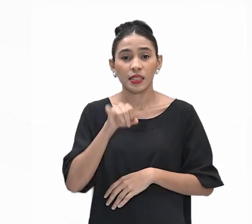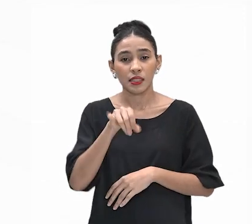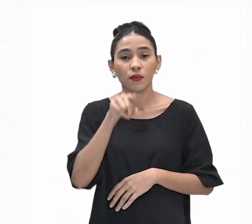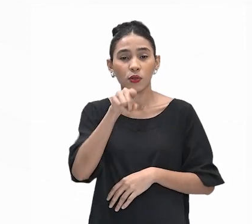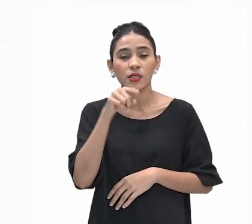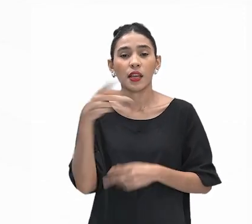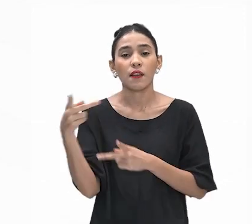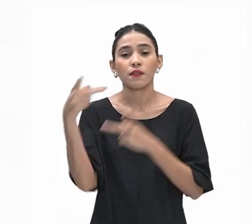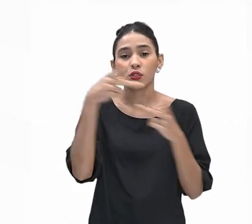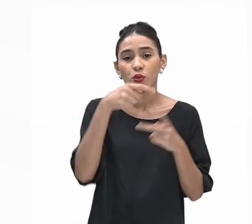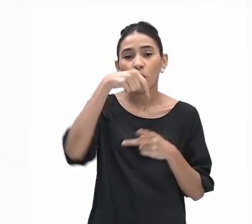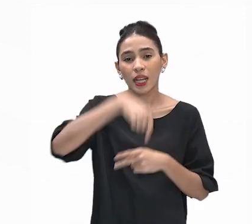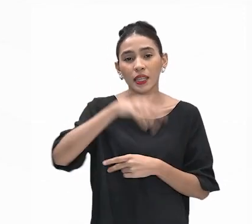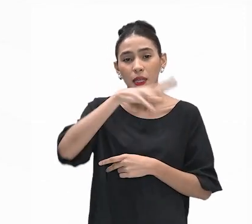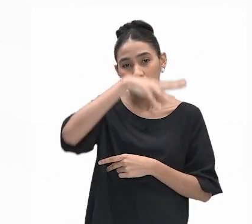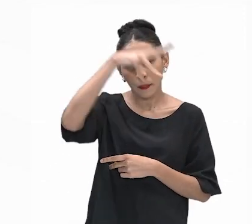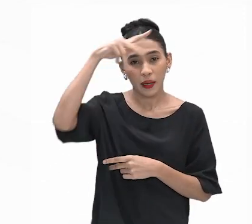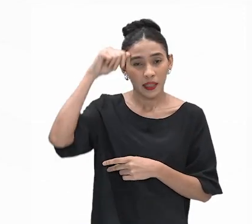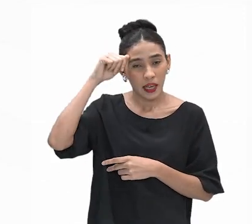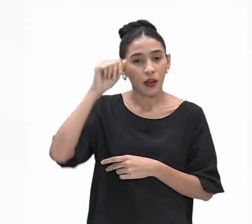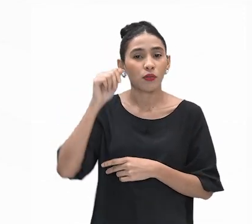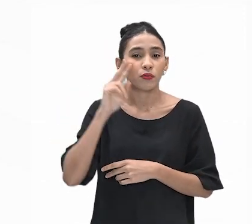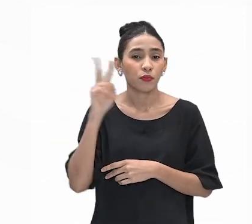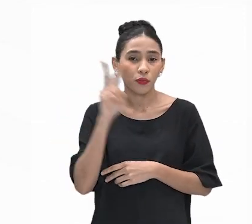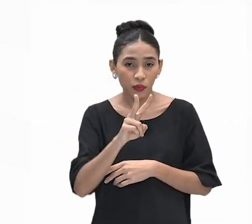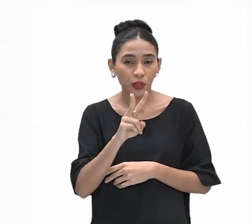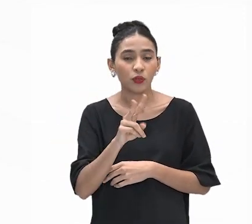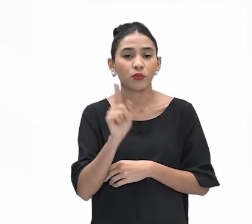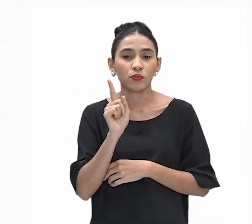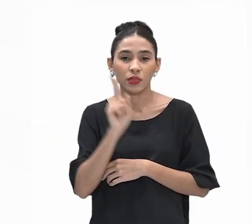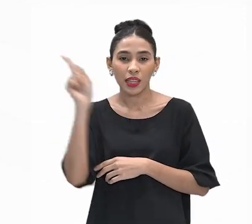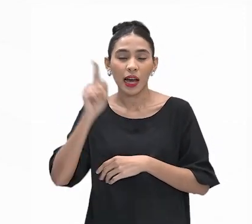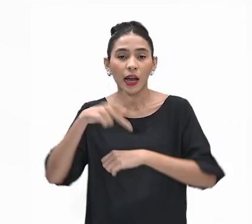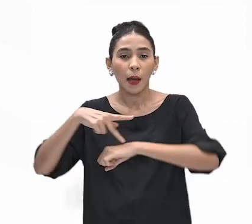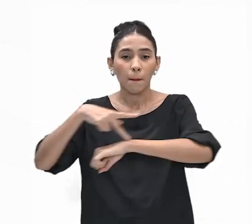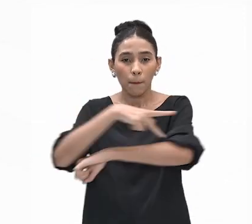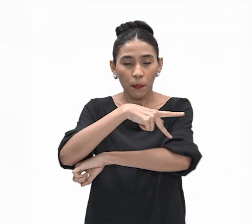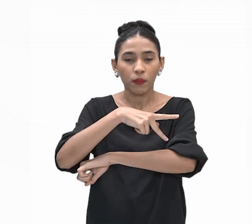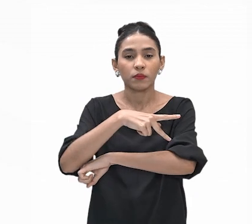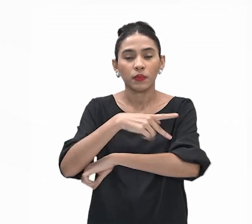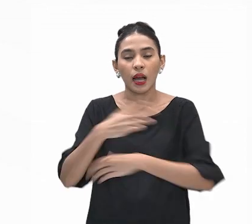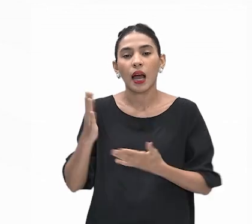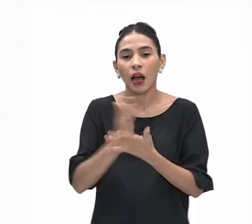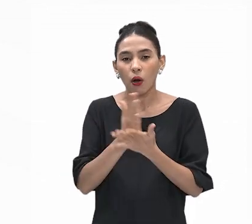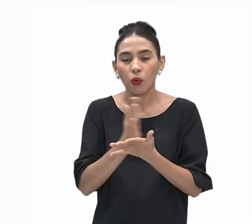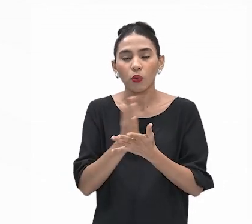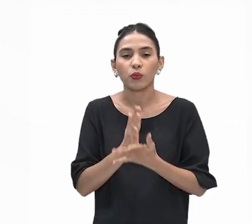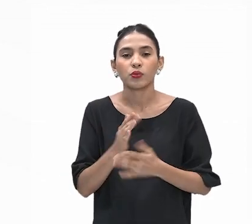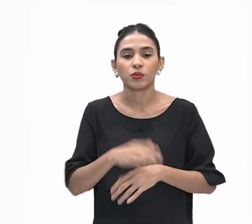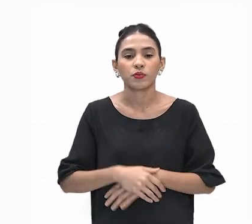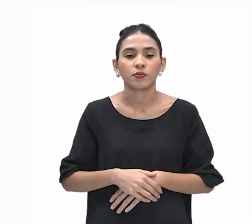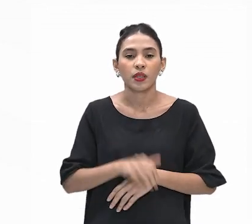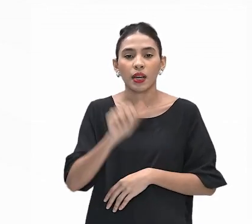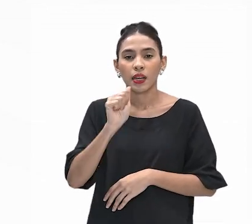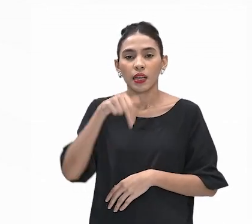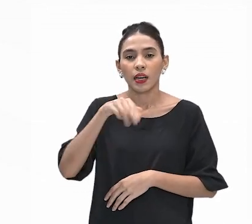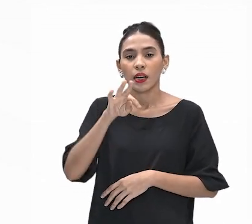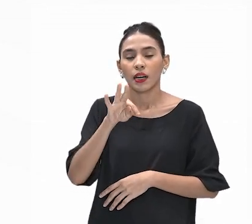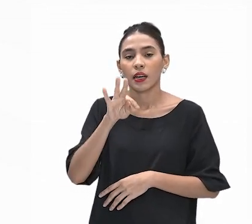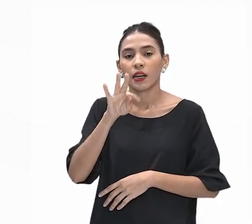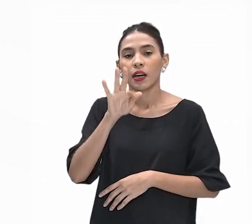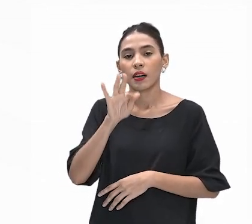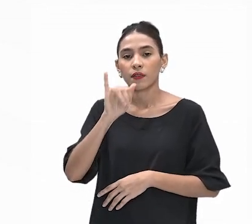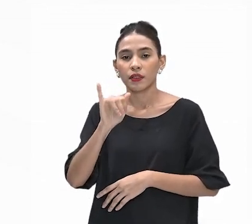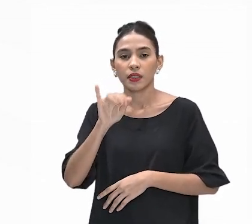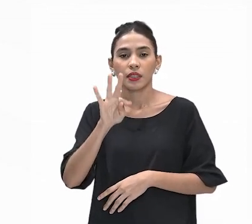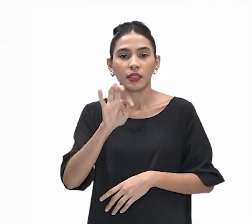viu também a questão do nosso anfiteatro da Ponta Negra e alguns anfiteatros que também vão buscar essa